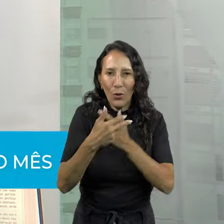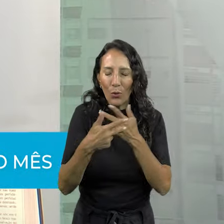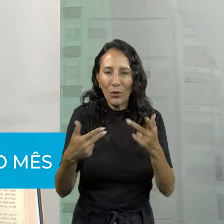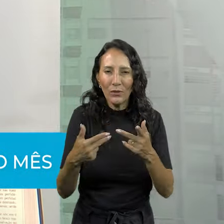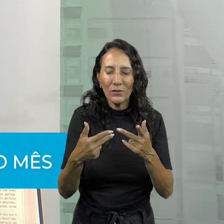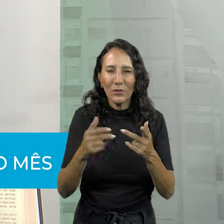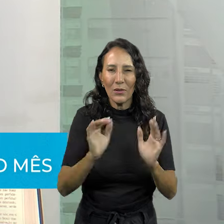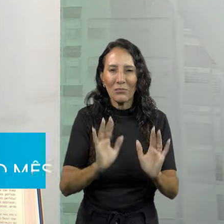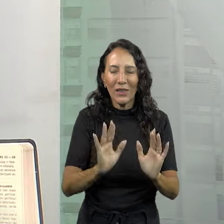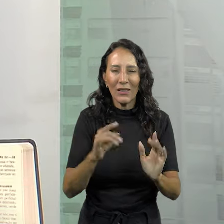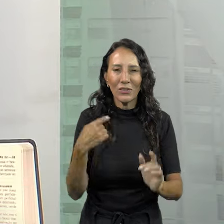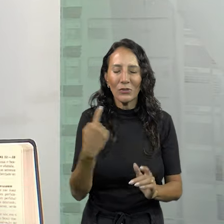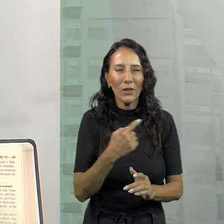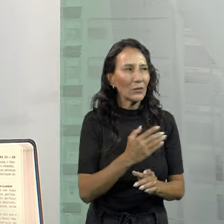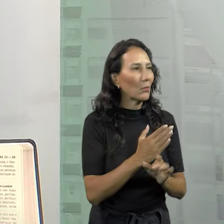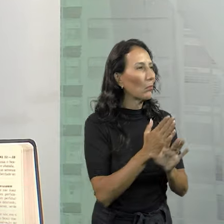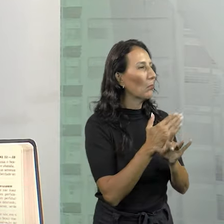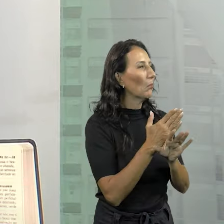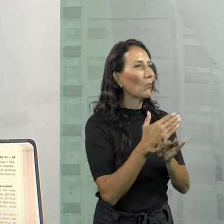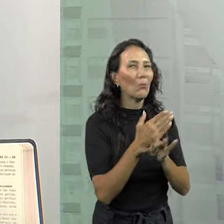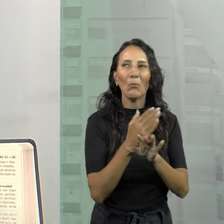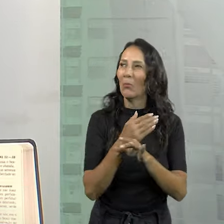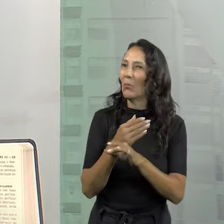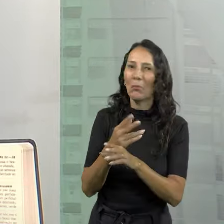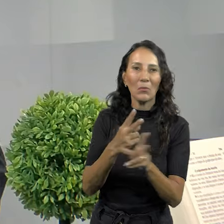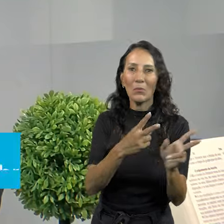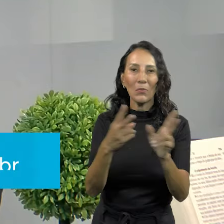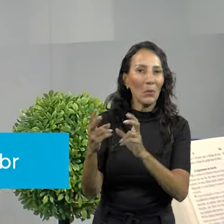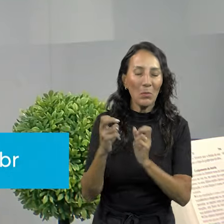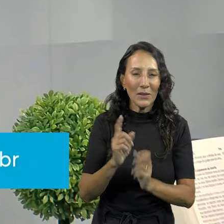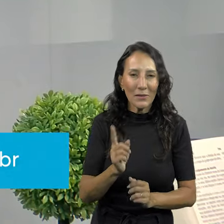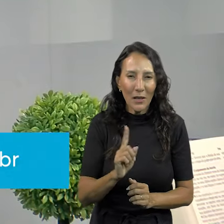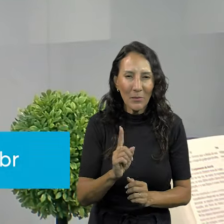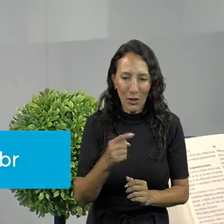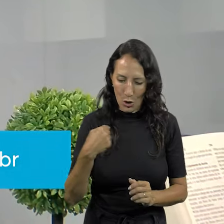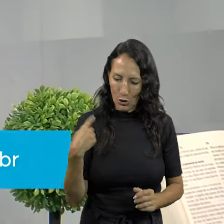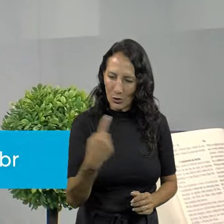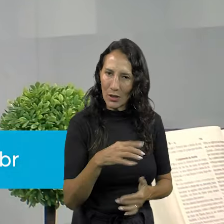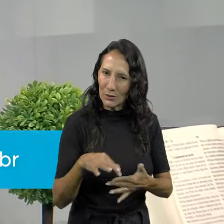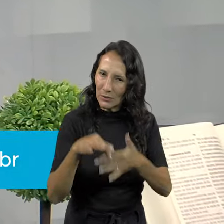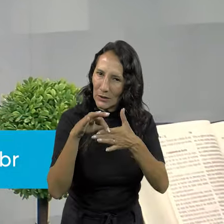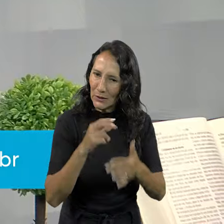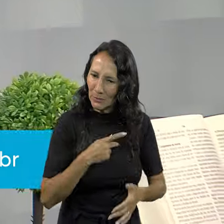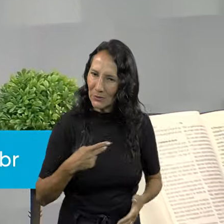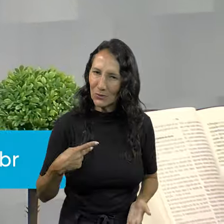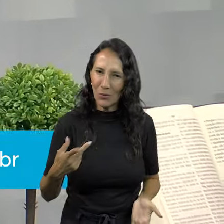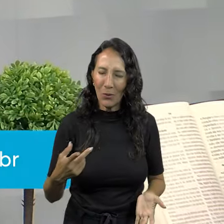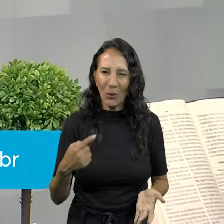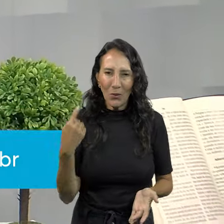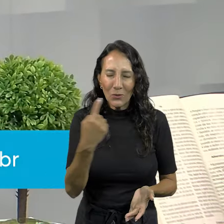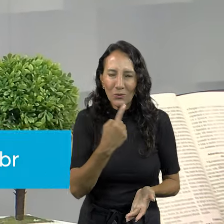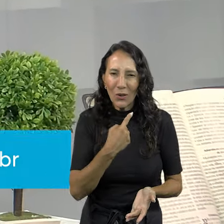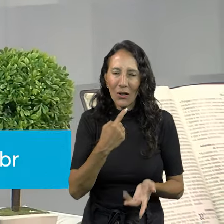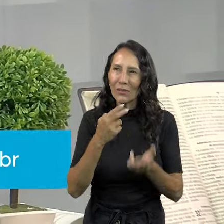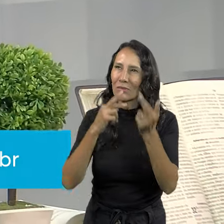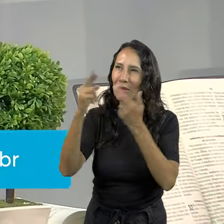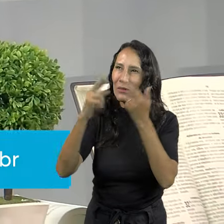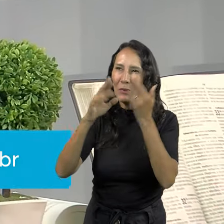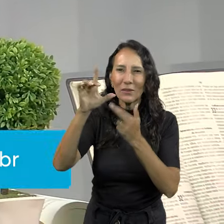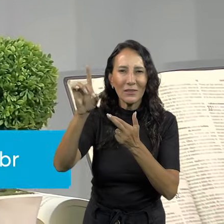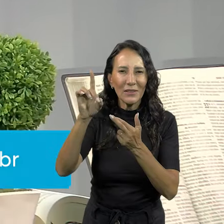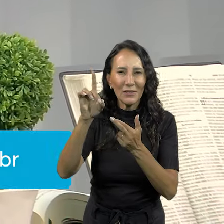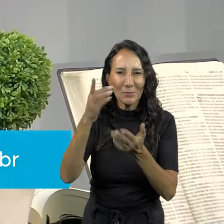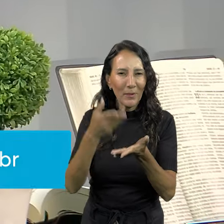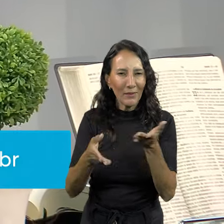intimidade com Deus. Nós não podemos, como líderes e pastores, como pastoras, perder comunhão com